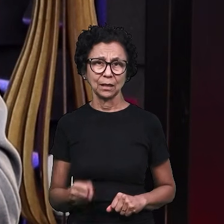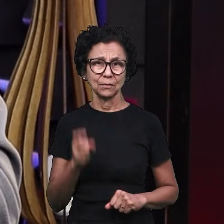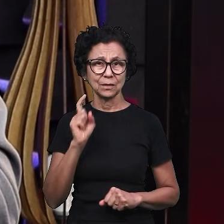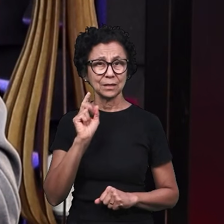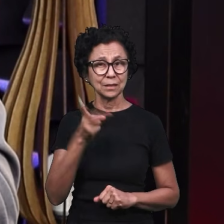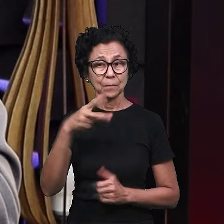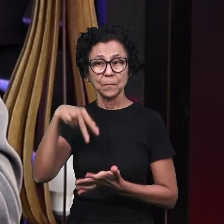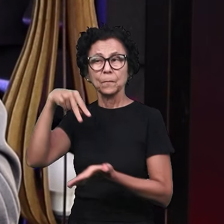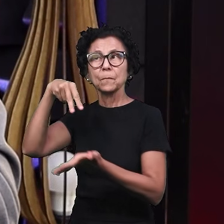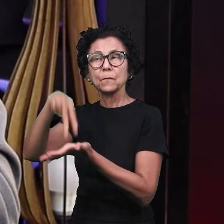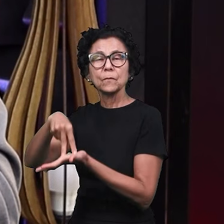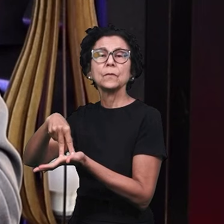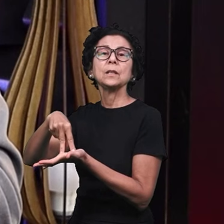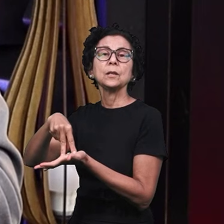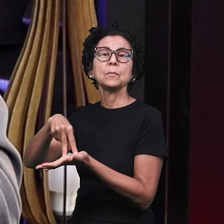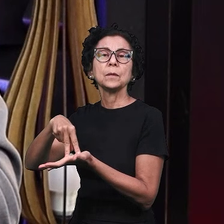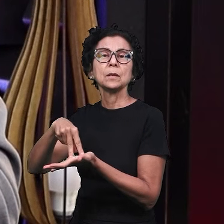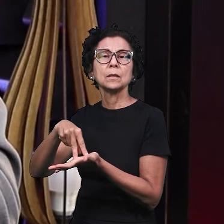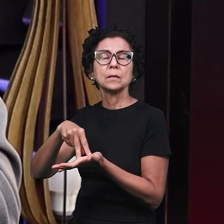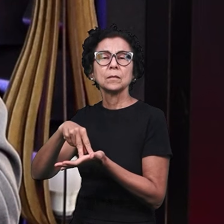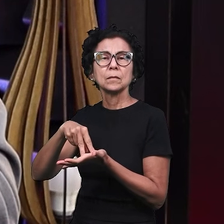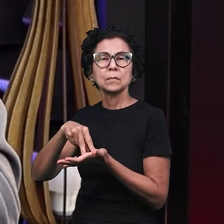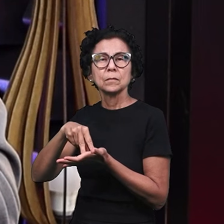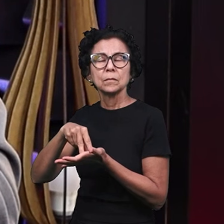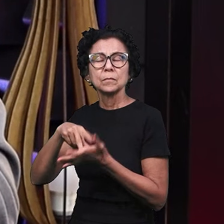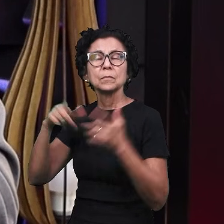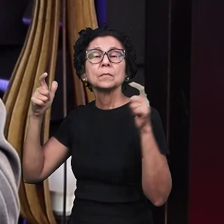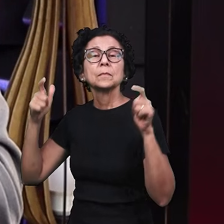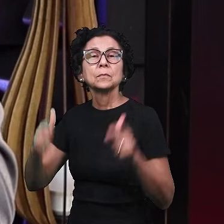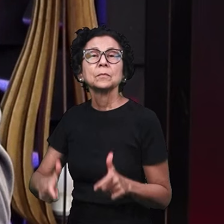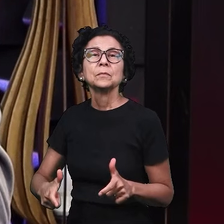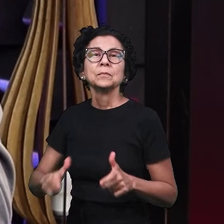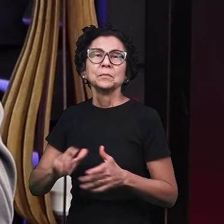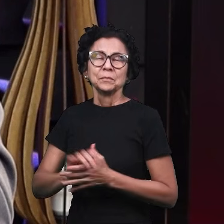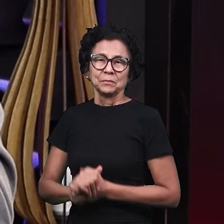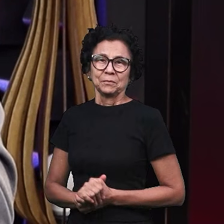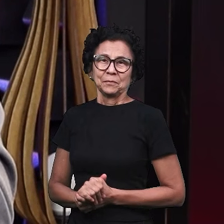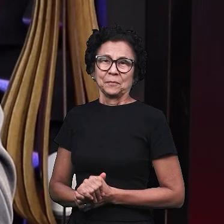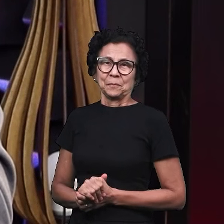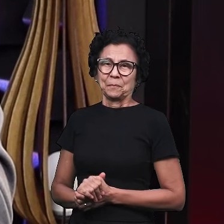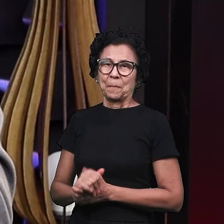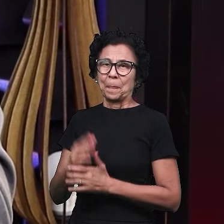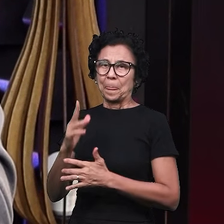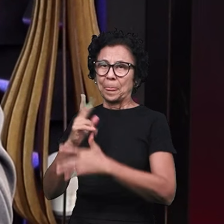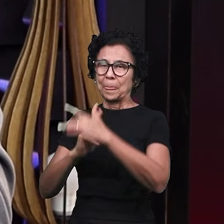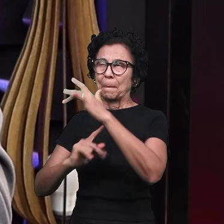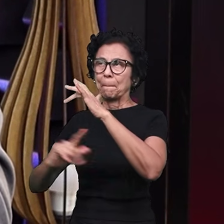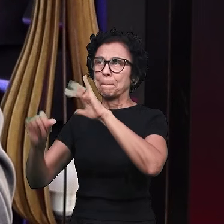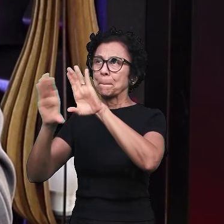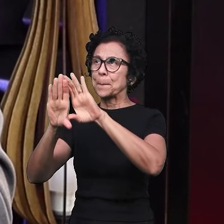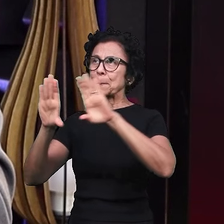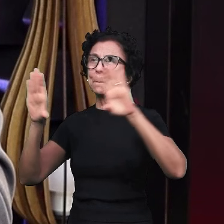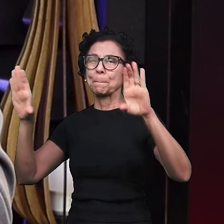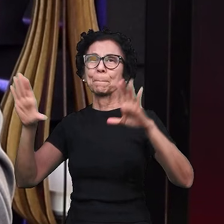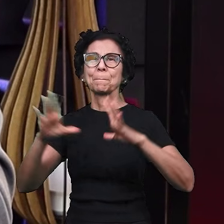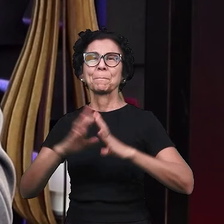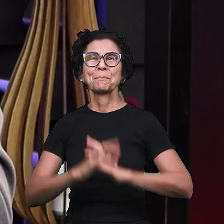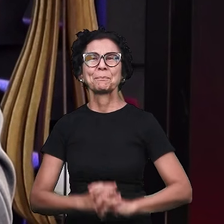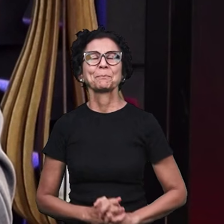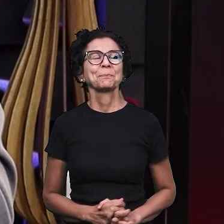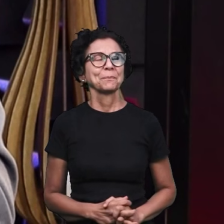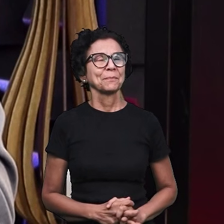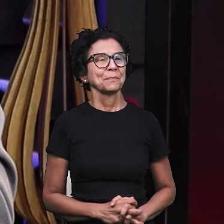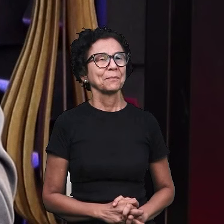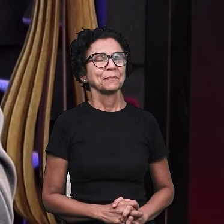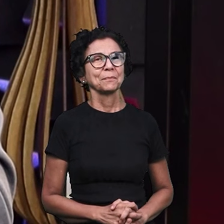possa caminhar firme com Ele. Para onde? Né? Para onde nós estamos caminhando? Nós estamos caminhando para a eternidade,